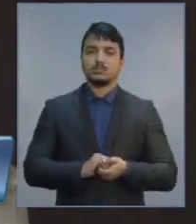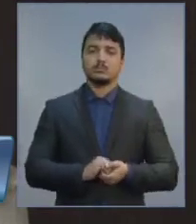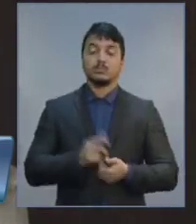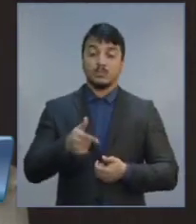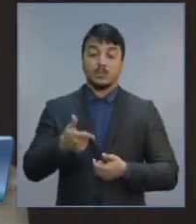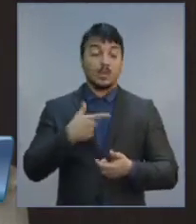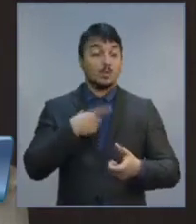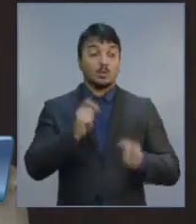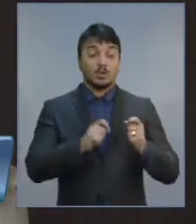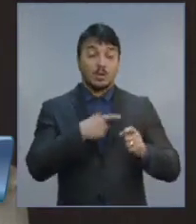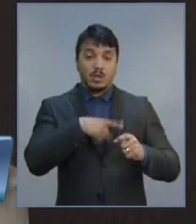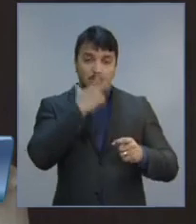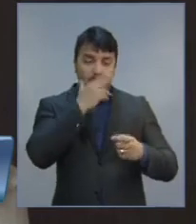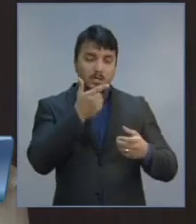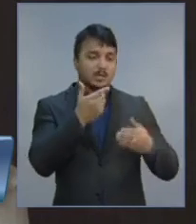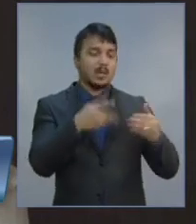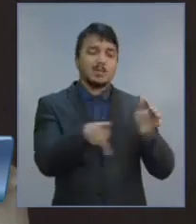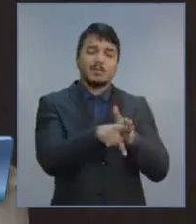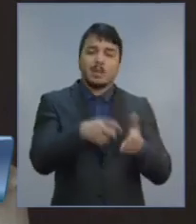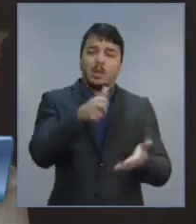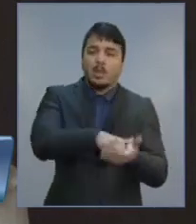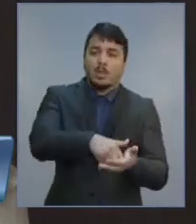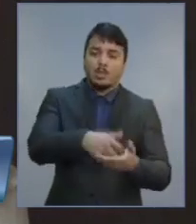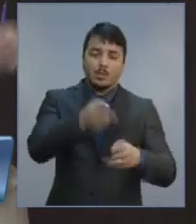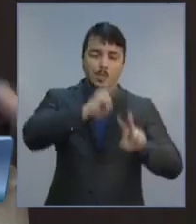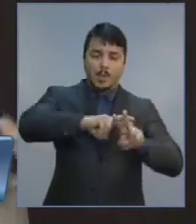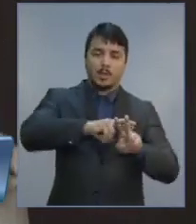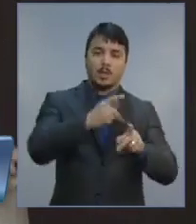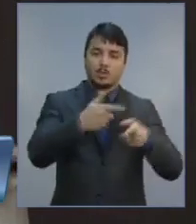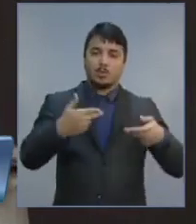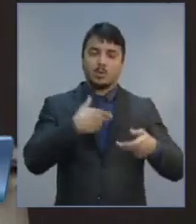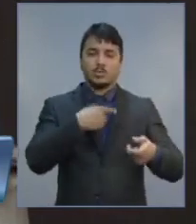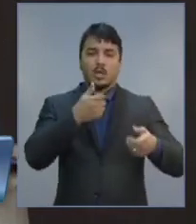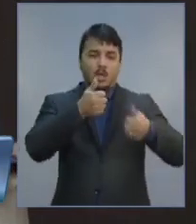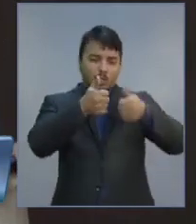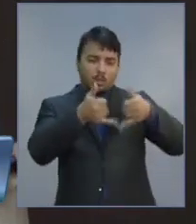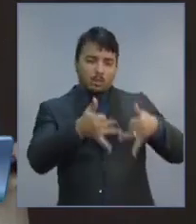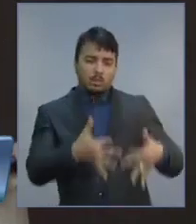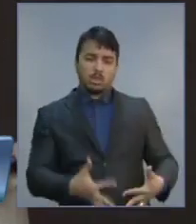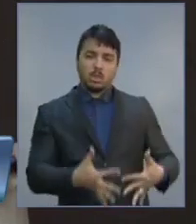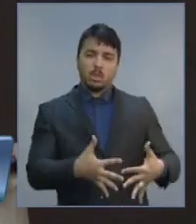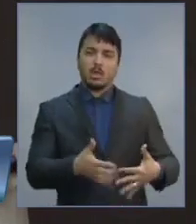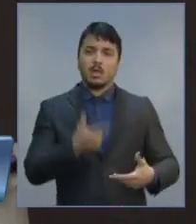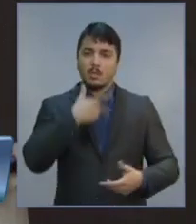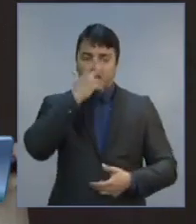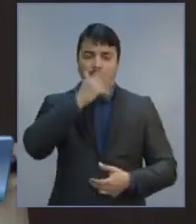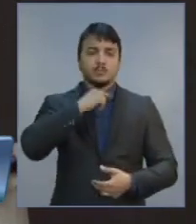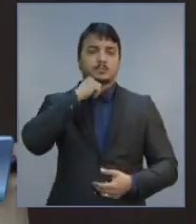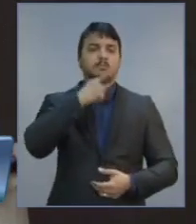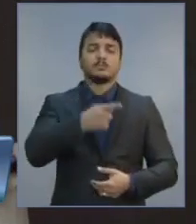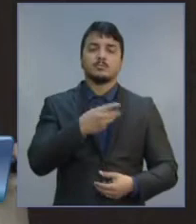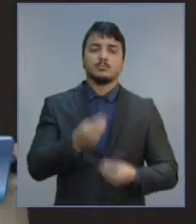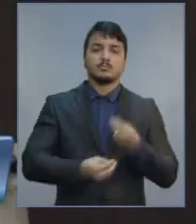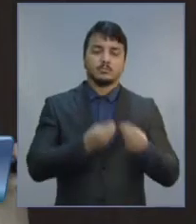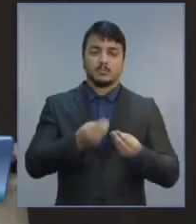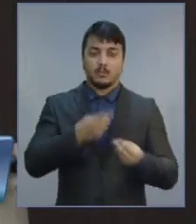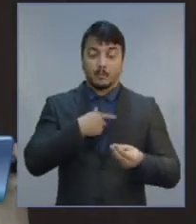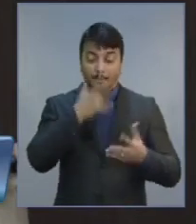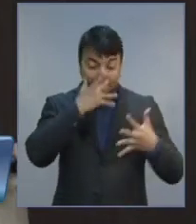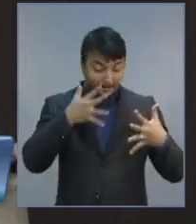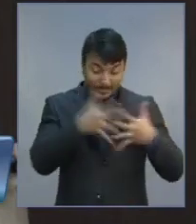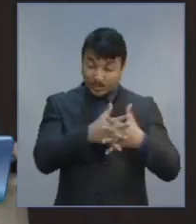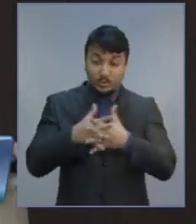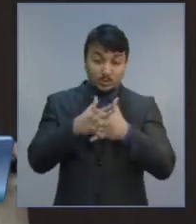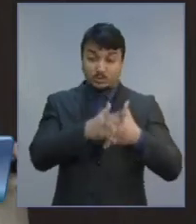recrudescimento penal, do populismo penal, de um discurso que não dá conta da complexidade